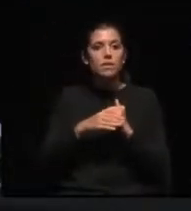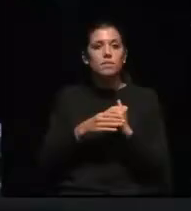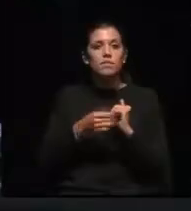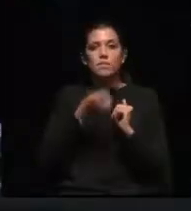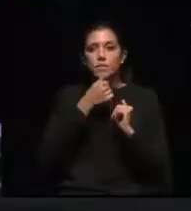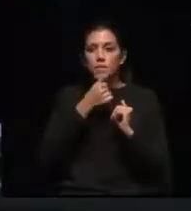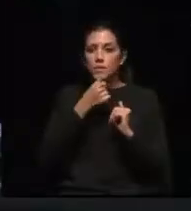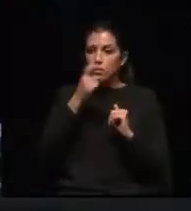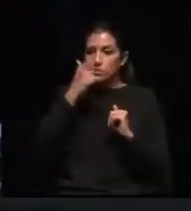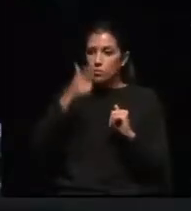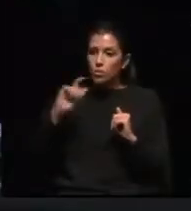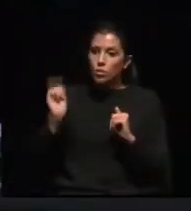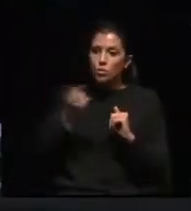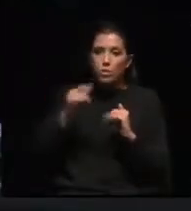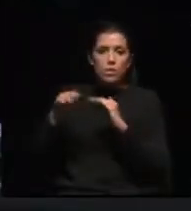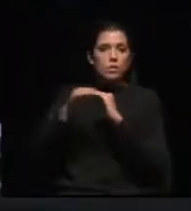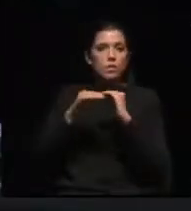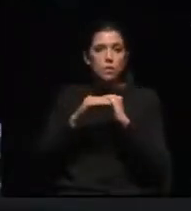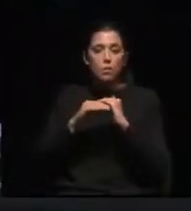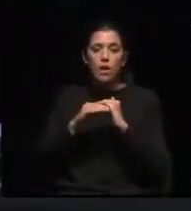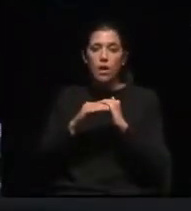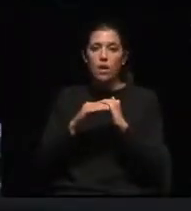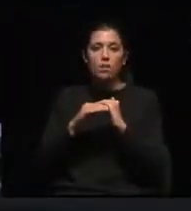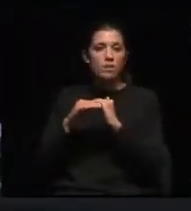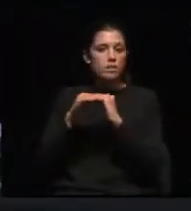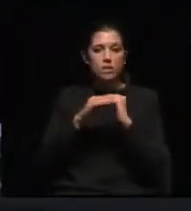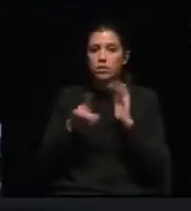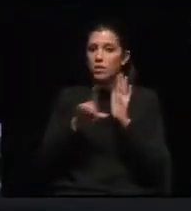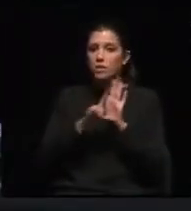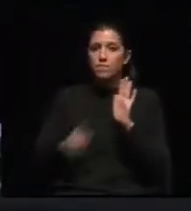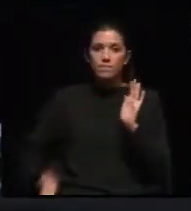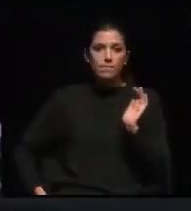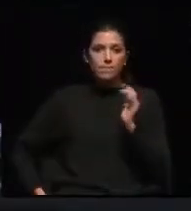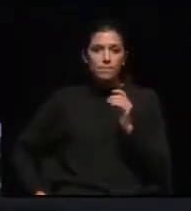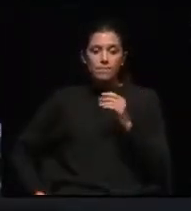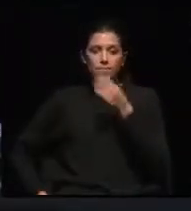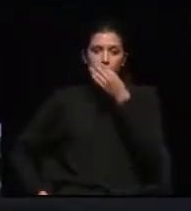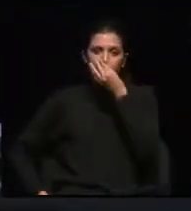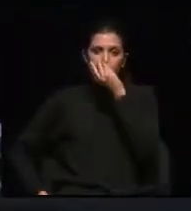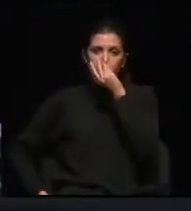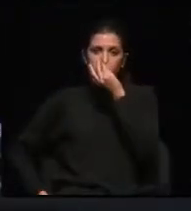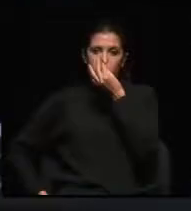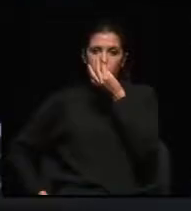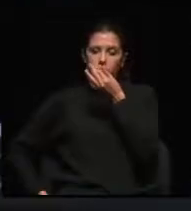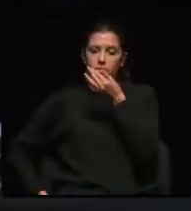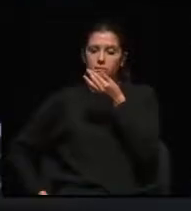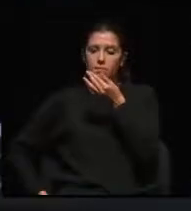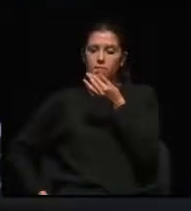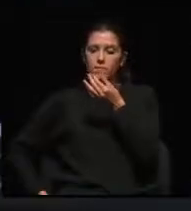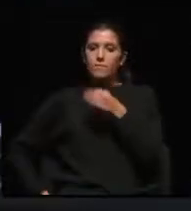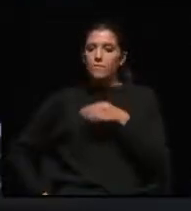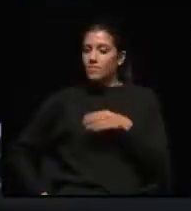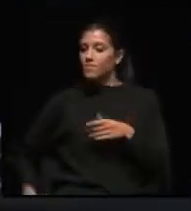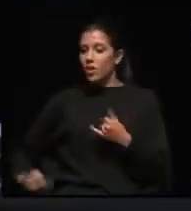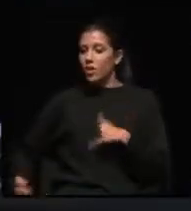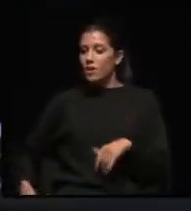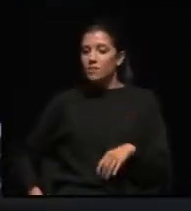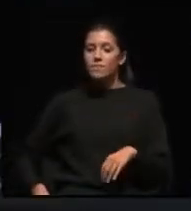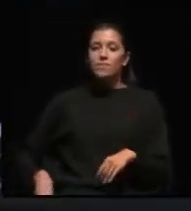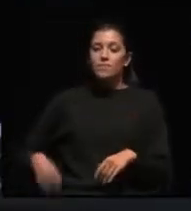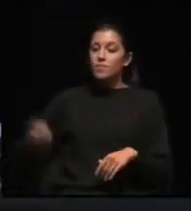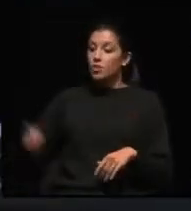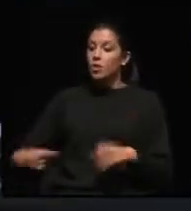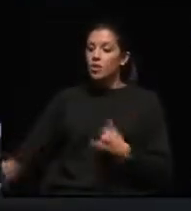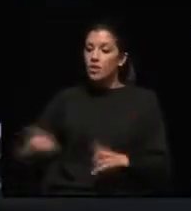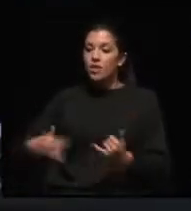têm a mesma dignidade social e são iguais perante a lei. Todos devem poder usufruir dos direitos humanos e das liberdades